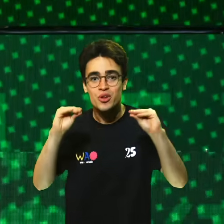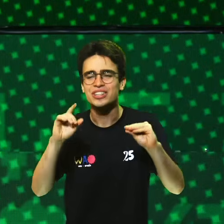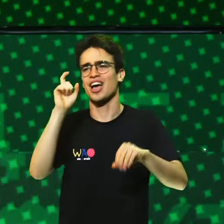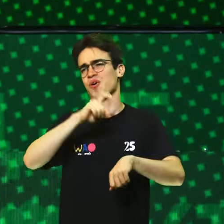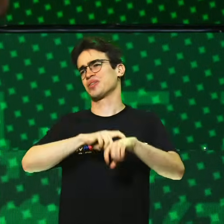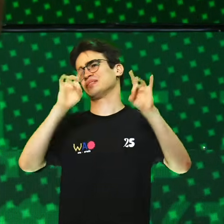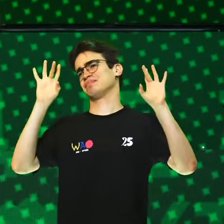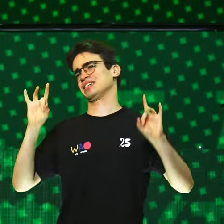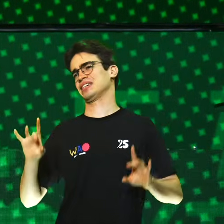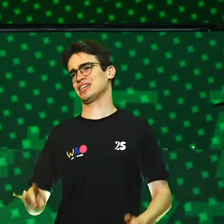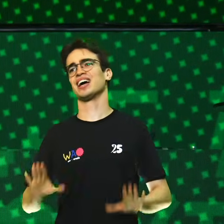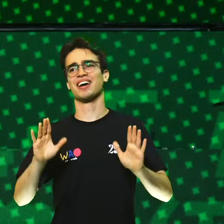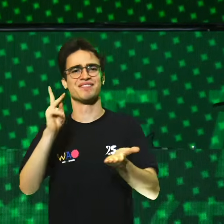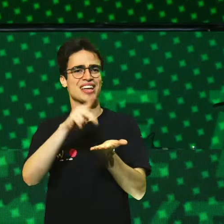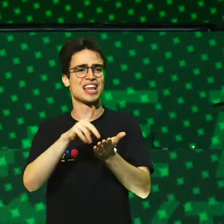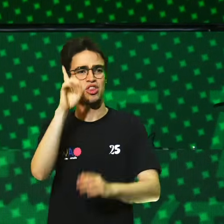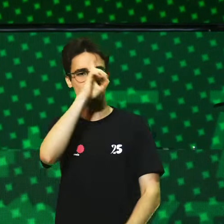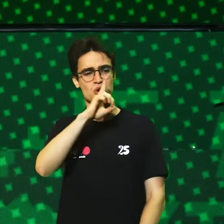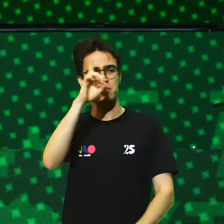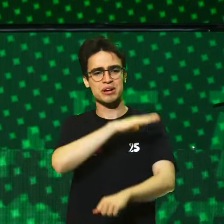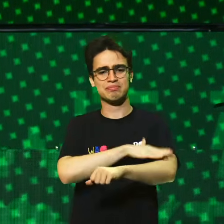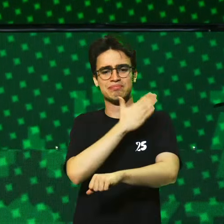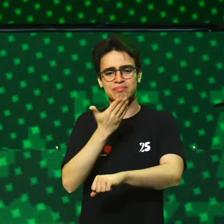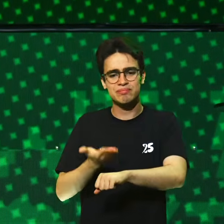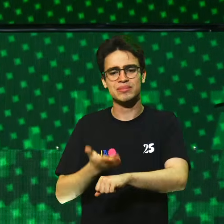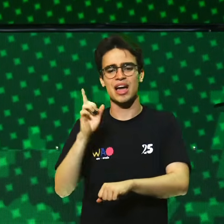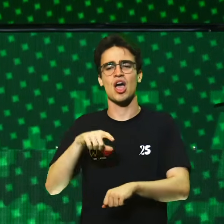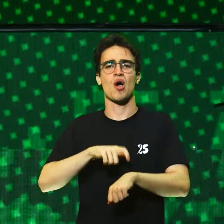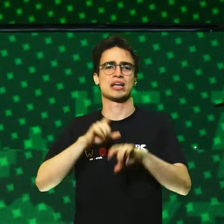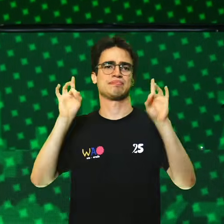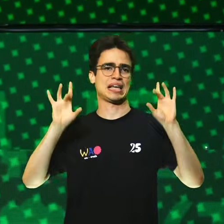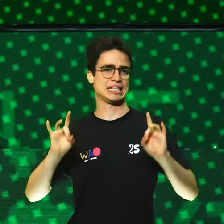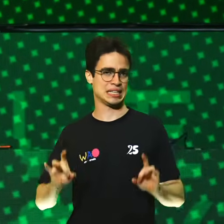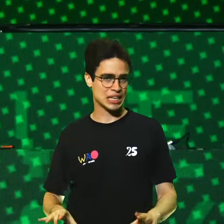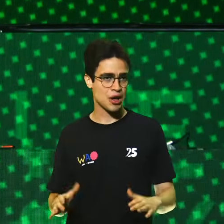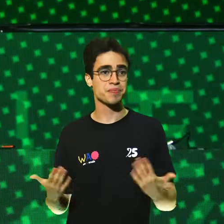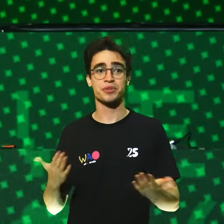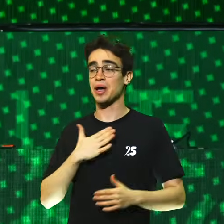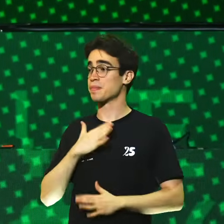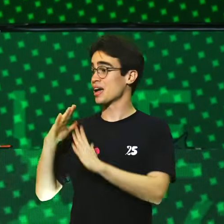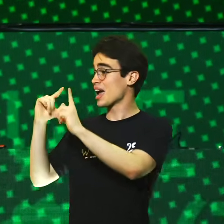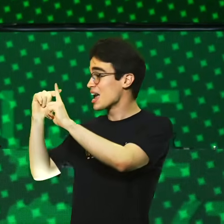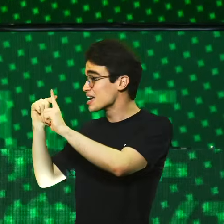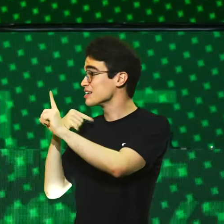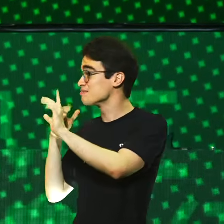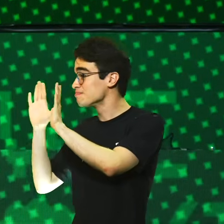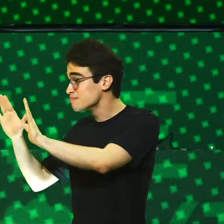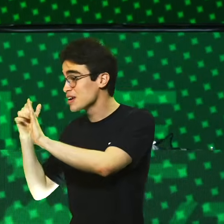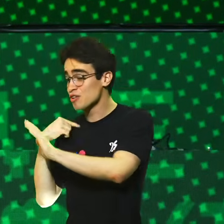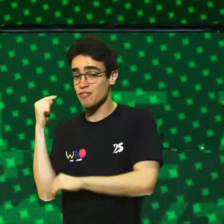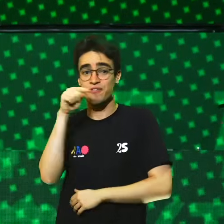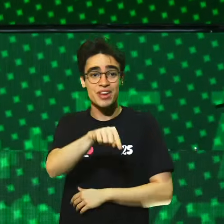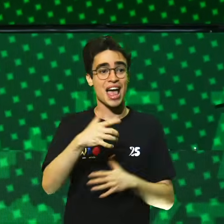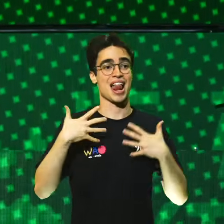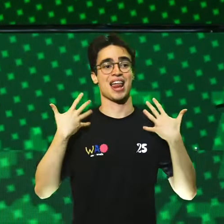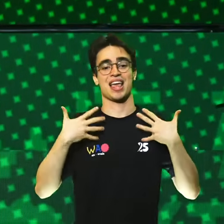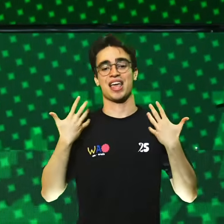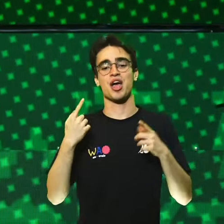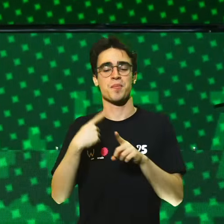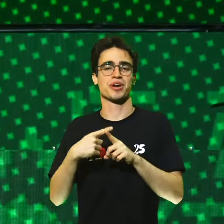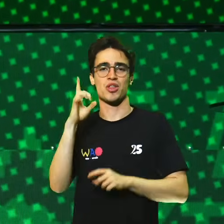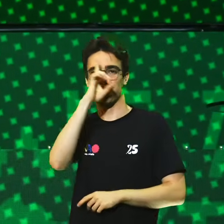Na verdade, domingo o dia todo é um horário nobre. Eu deixei a minha igreja com alegria. Não saio no